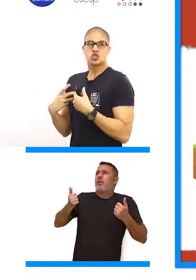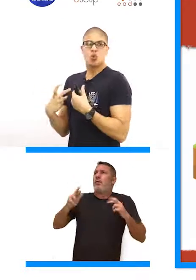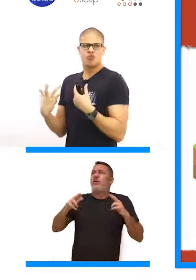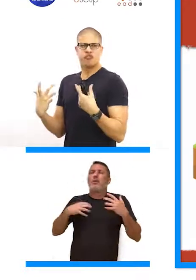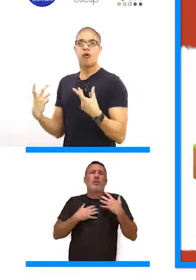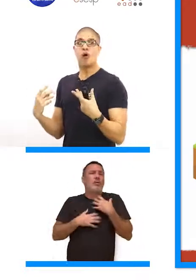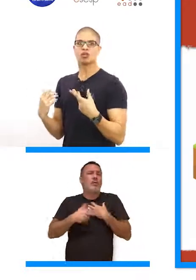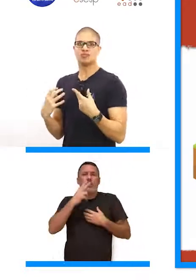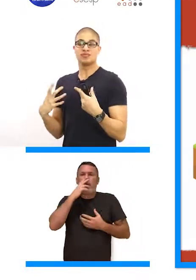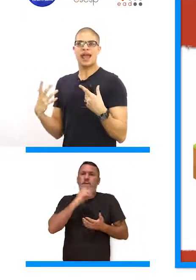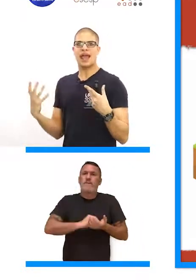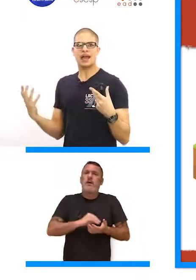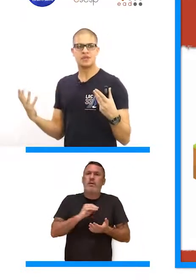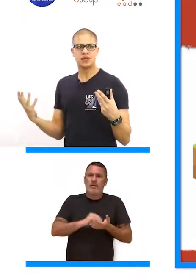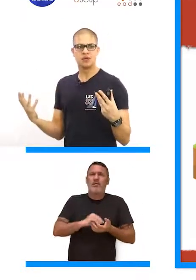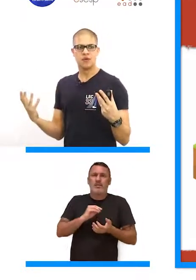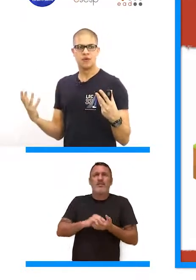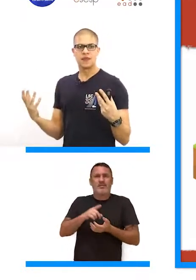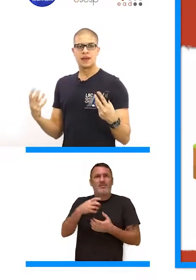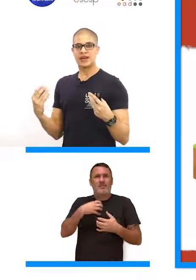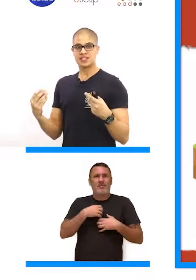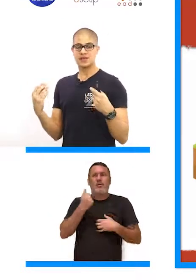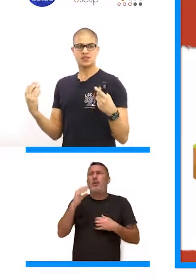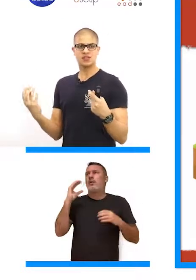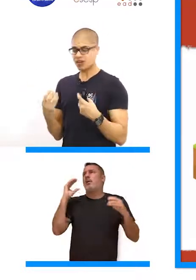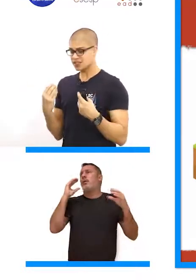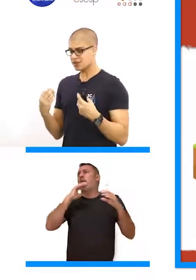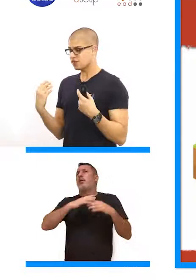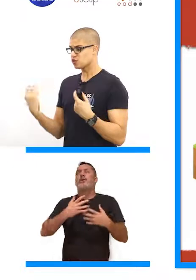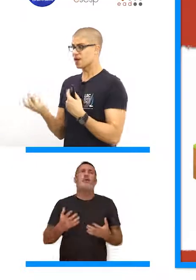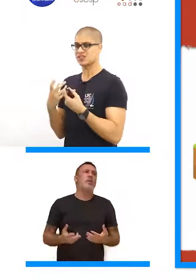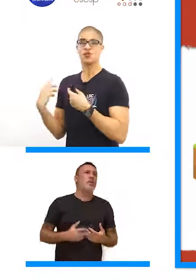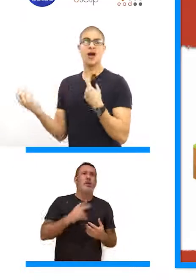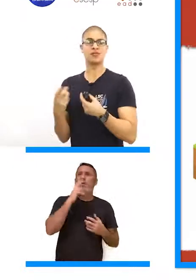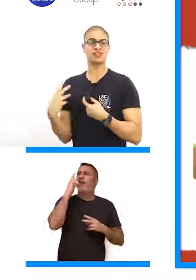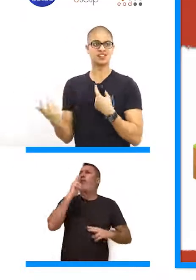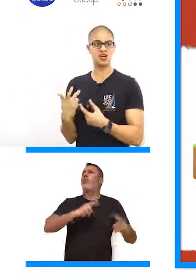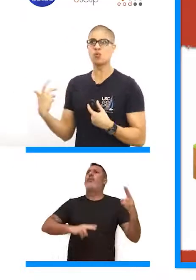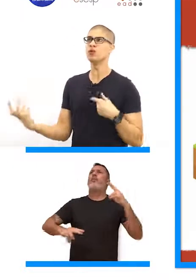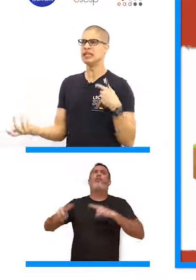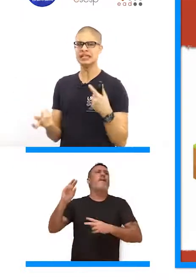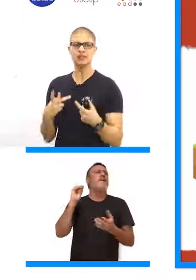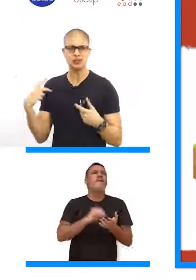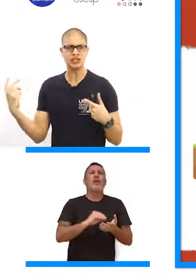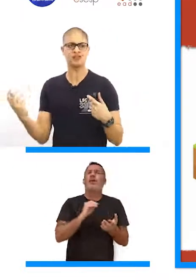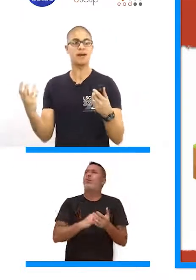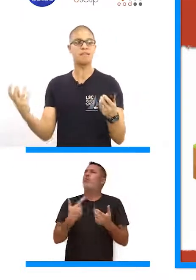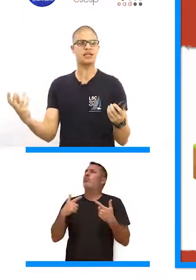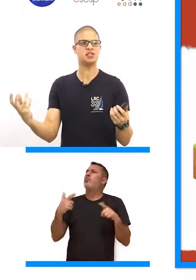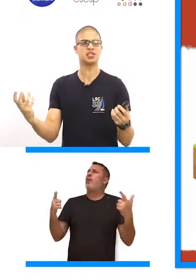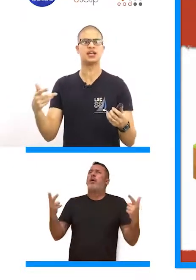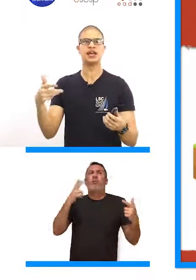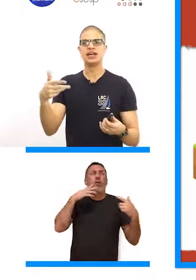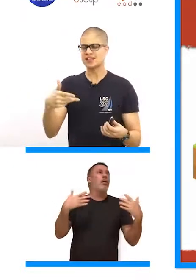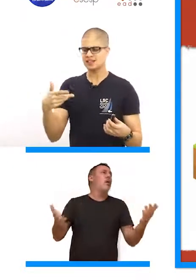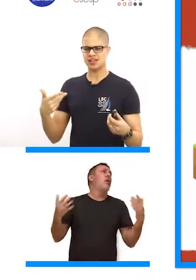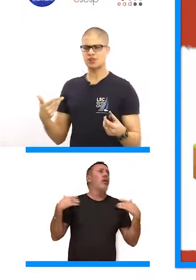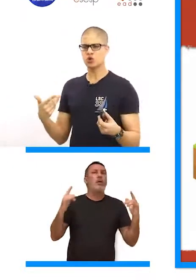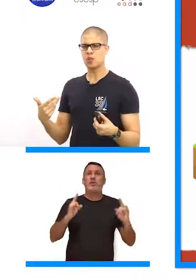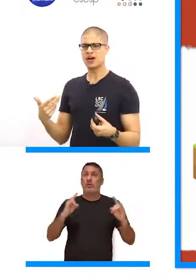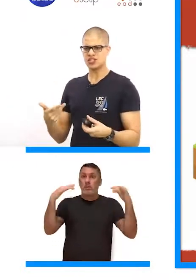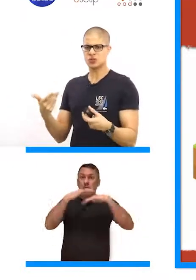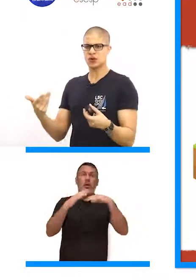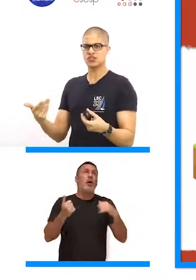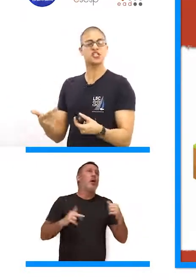Aquele desconforto térmico. Parece que assim, nossa, mas professor, parece que o ar não está circulando devidamente nessas